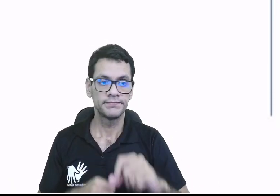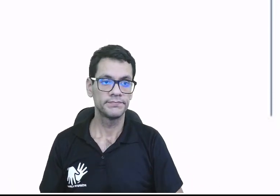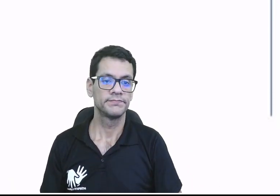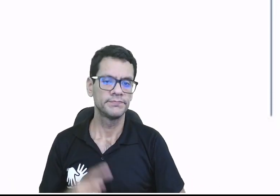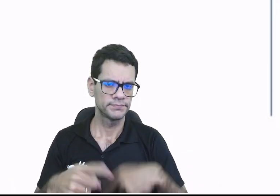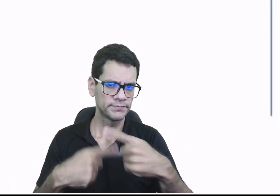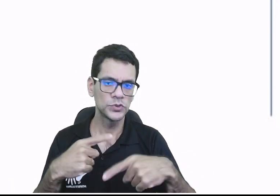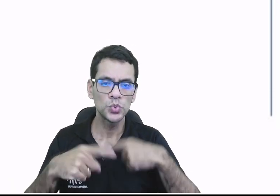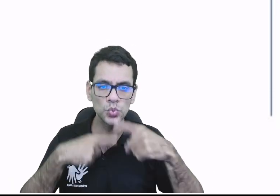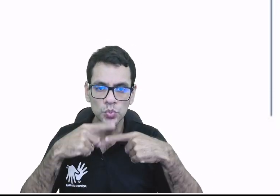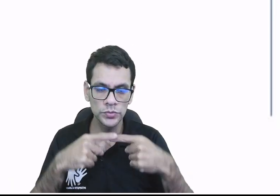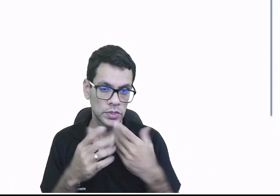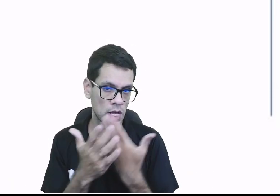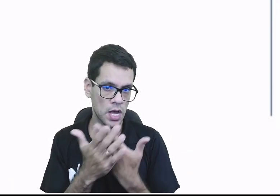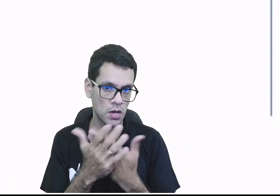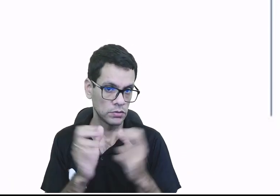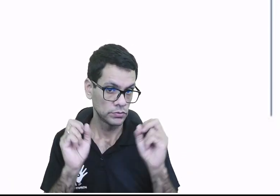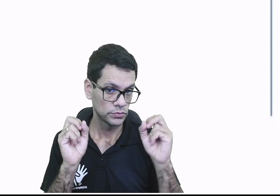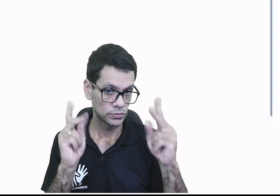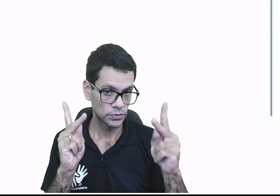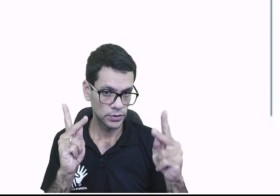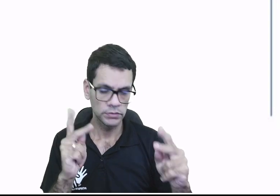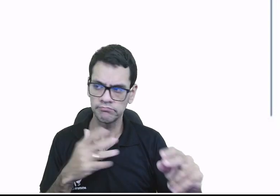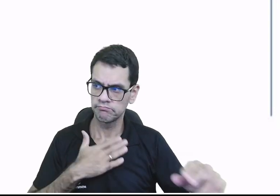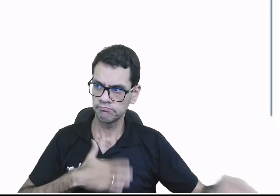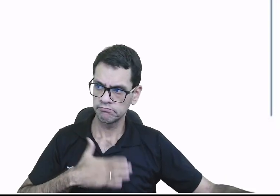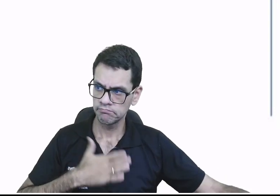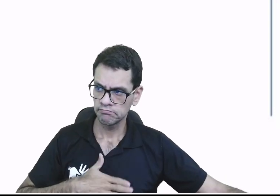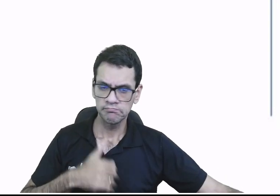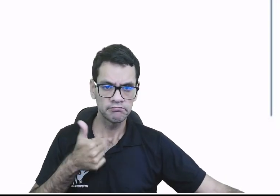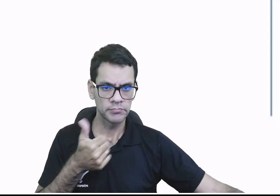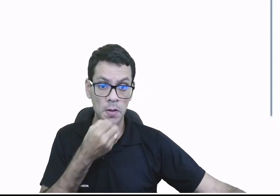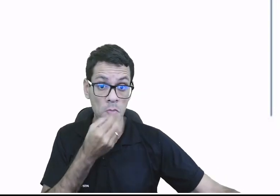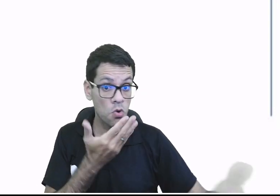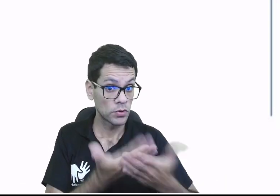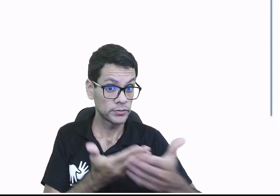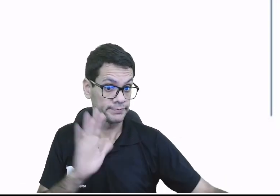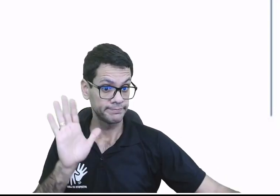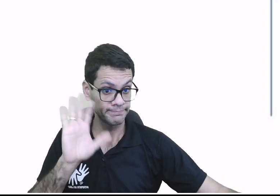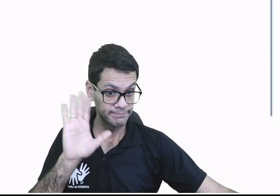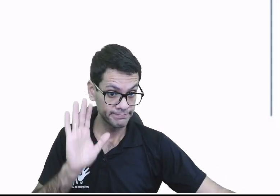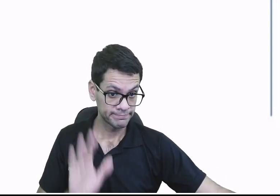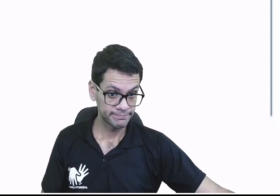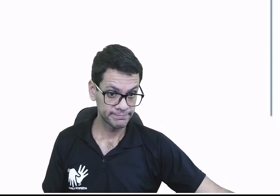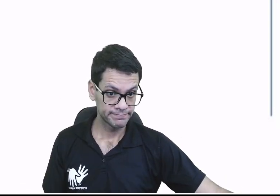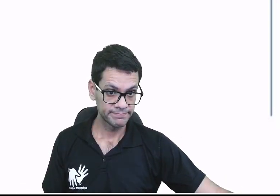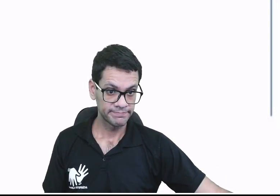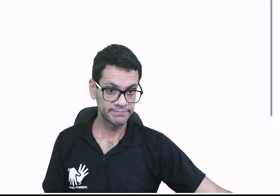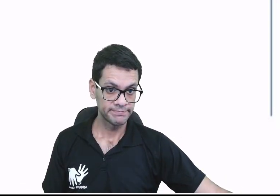gente tira as dúvidas lá. Tá certo? Bem tranquilo? Bons estudos e até a próxima!